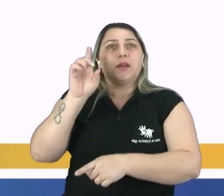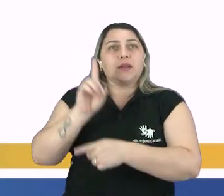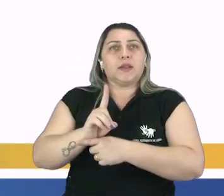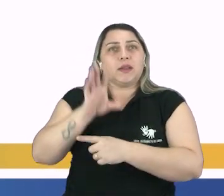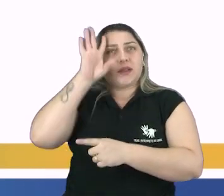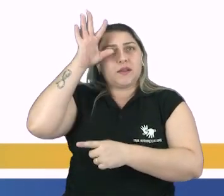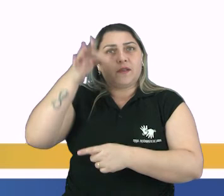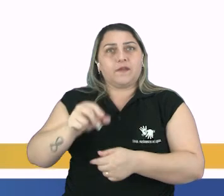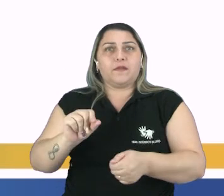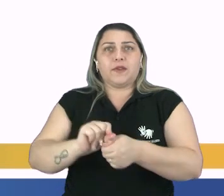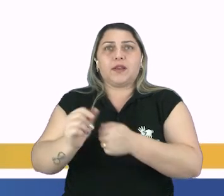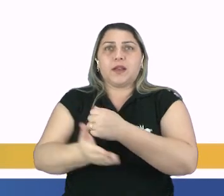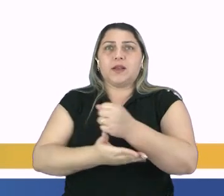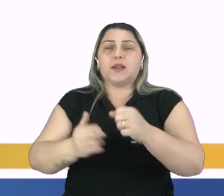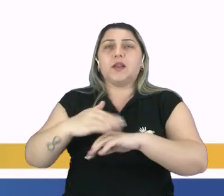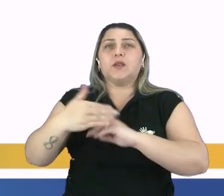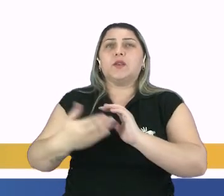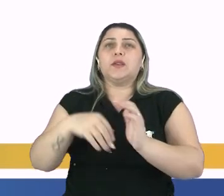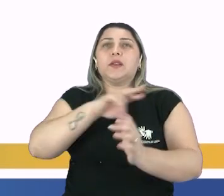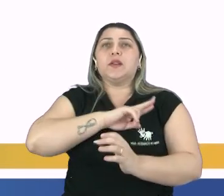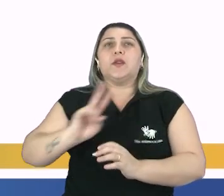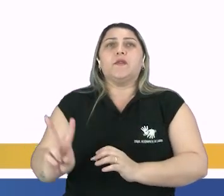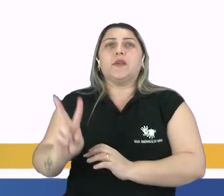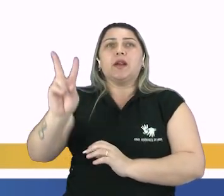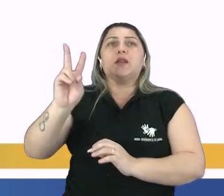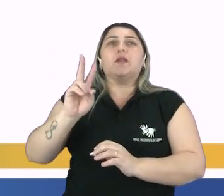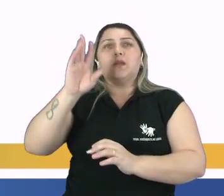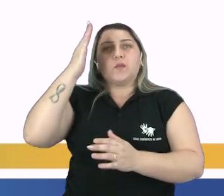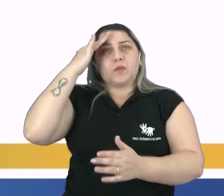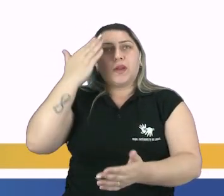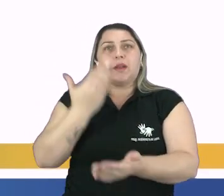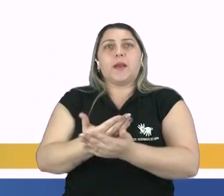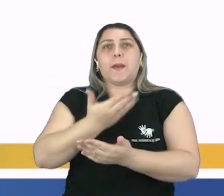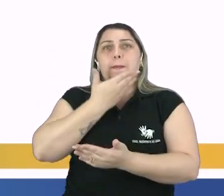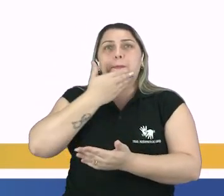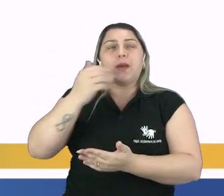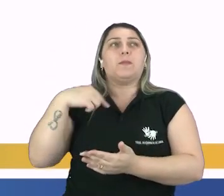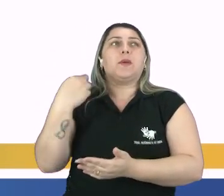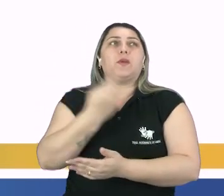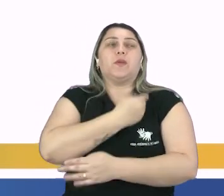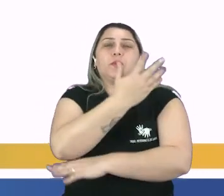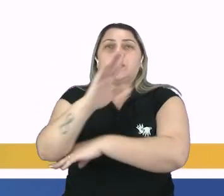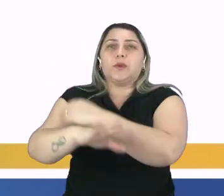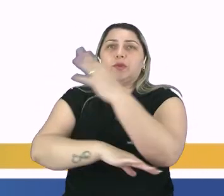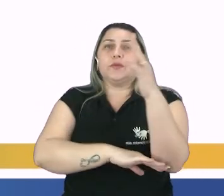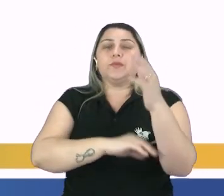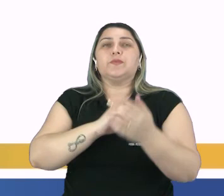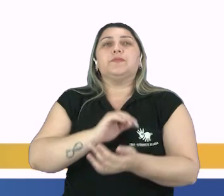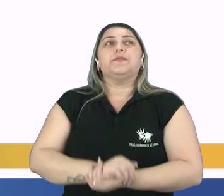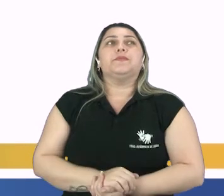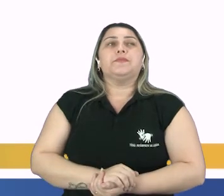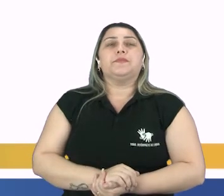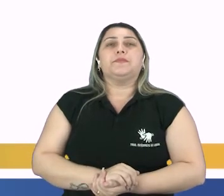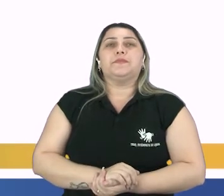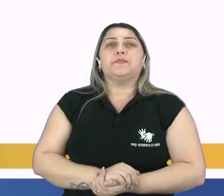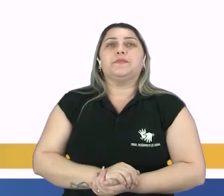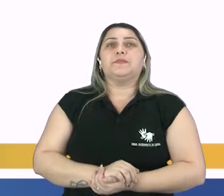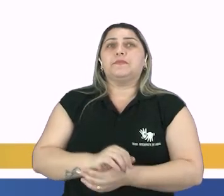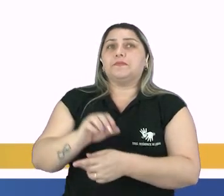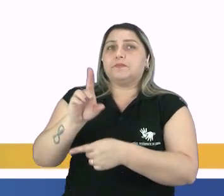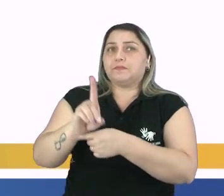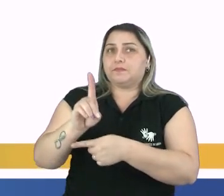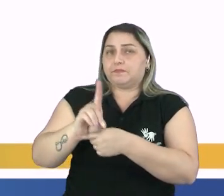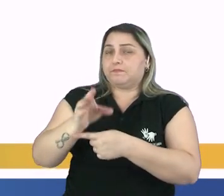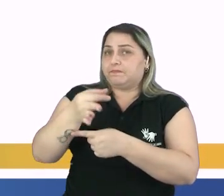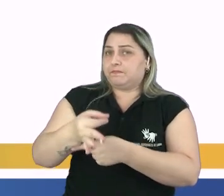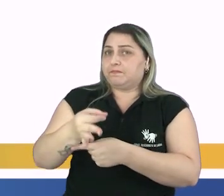essa decisão é feita com base em nossas crenças, valores e no que acreditamos ser melhor para o nosso ambiente. A alternativa correta é a letra